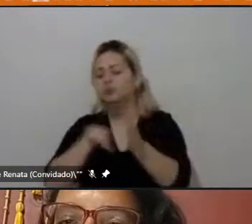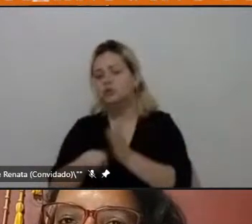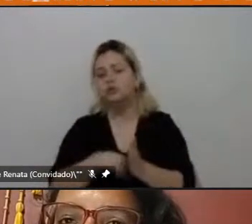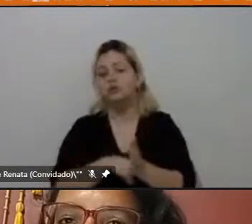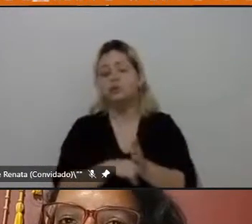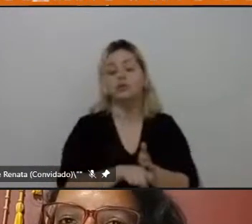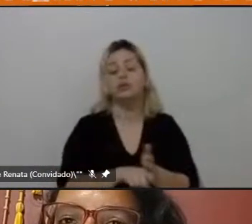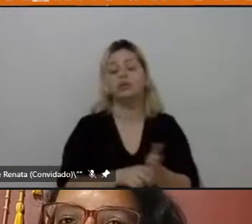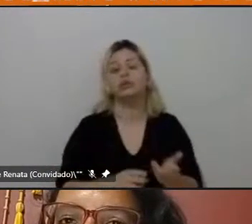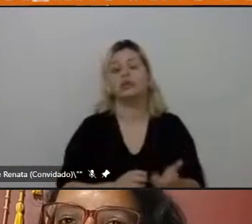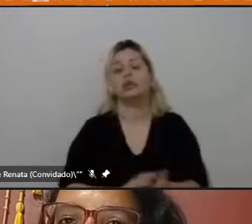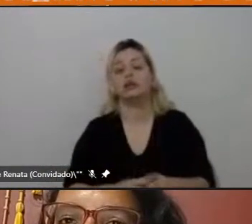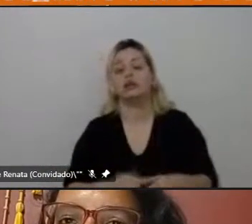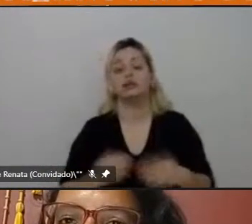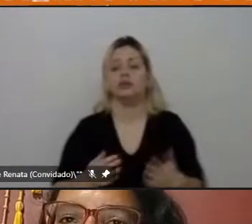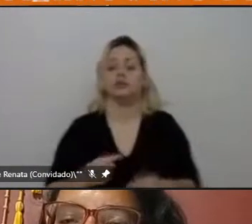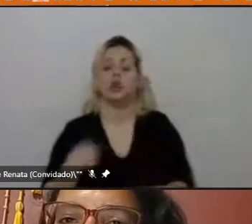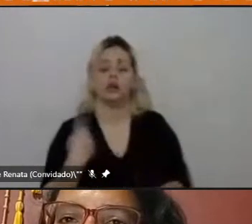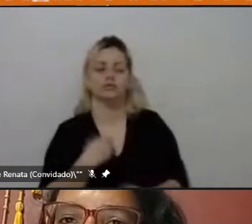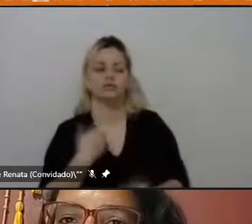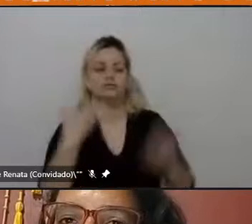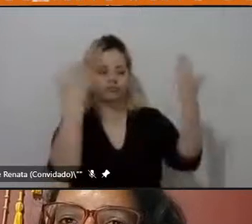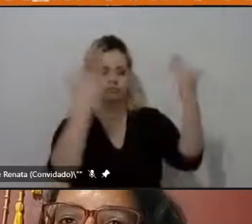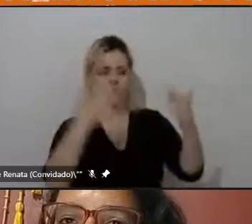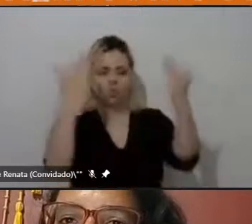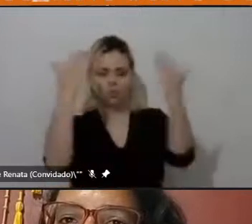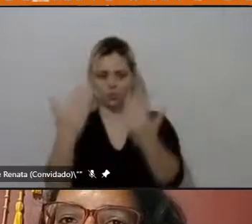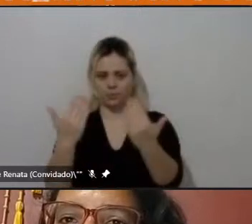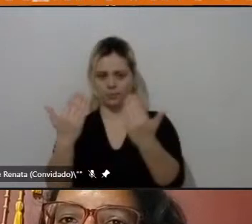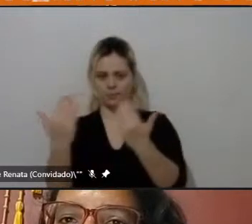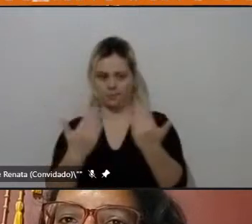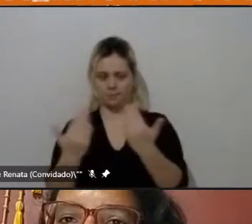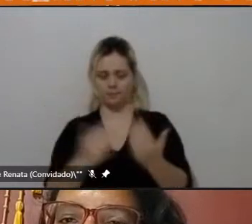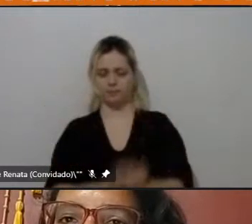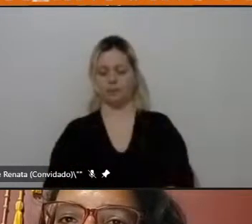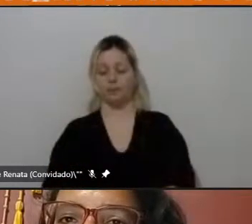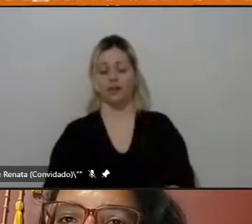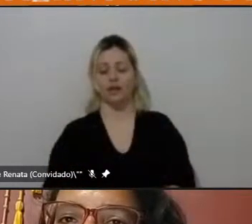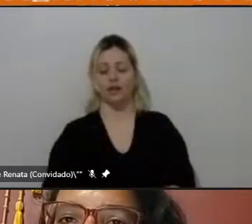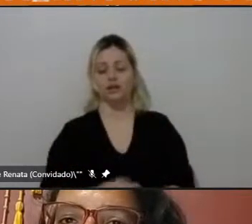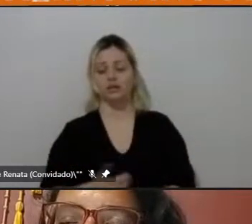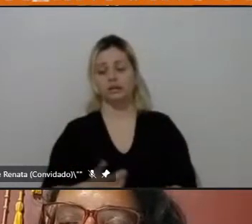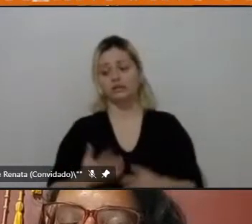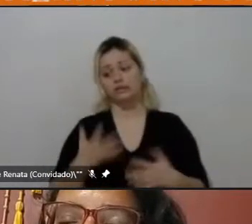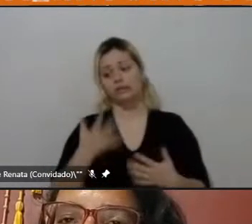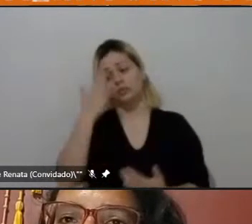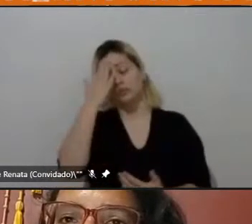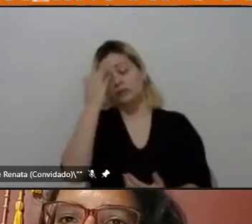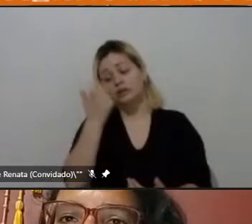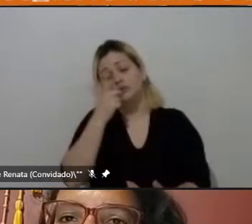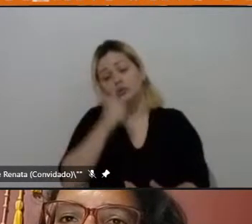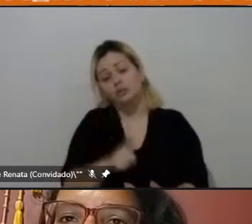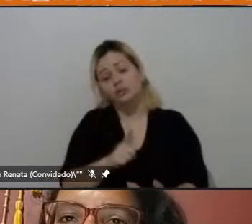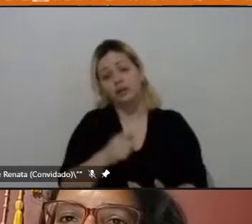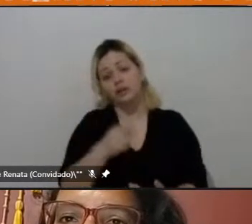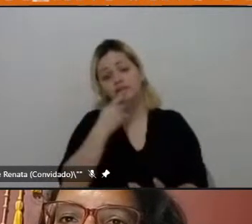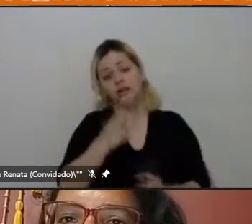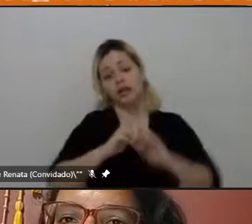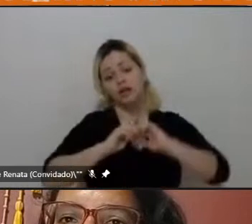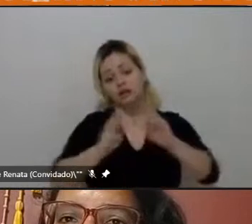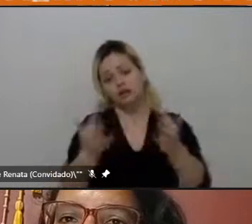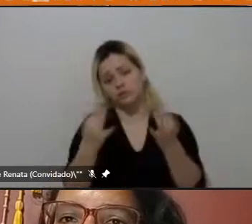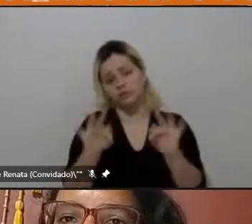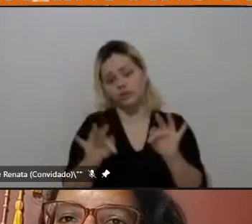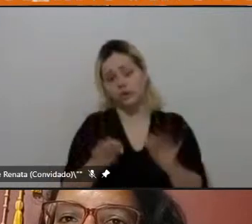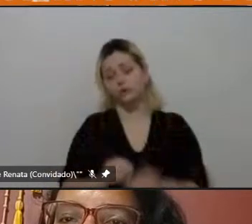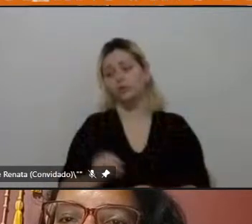na frente, né? Quando a gente fala no front, né? Eu não sei se eu vou conseguir te dar a resposta final, mas o que você trouxe me fez pensar